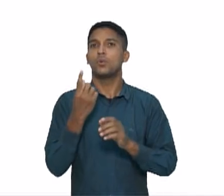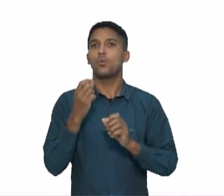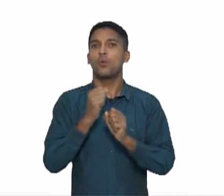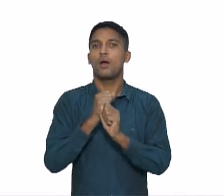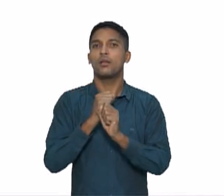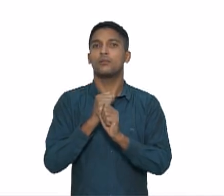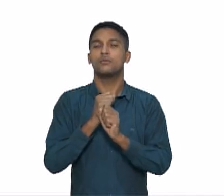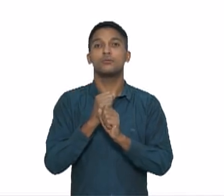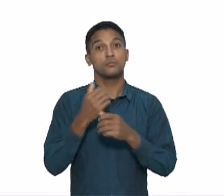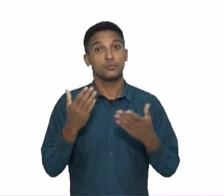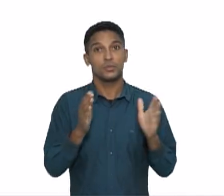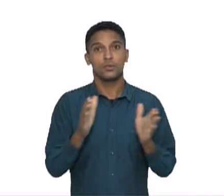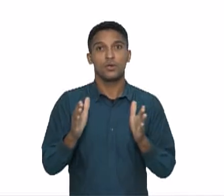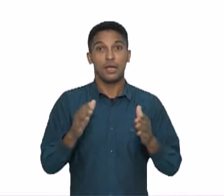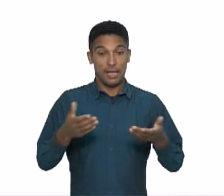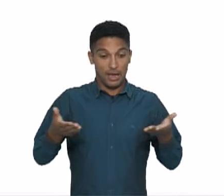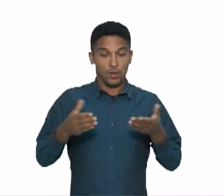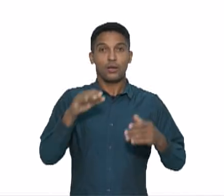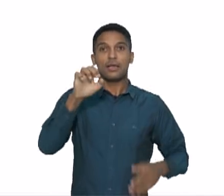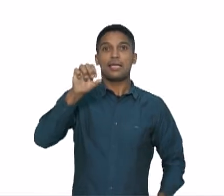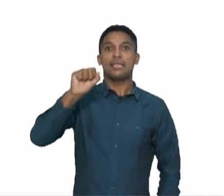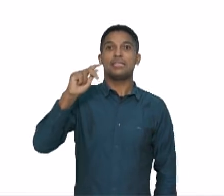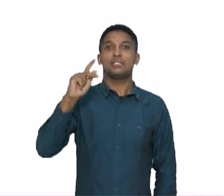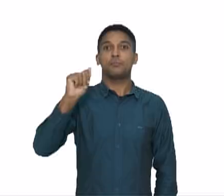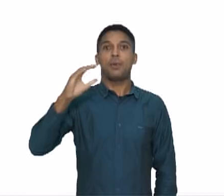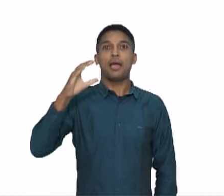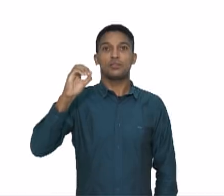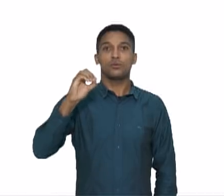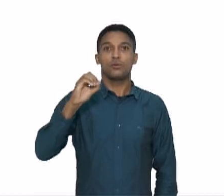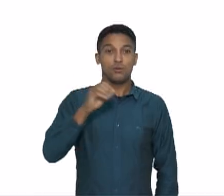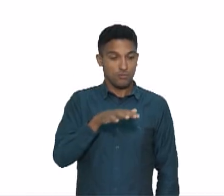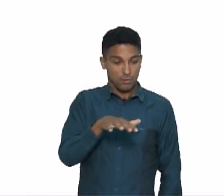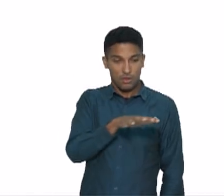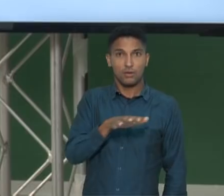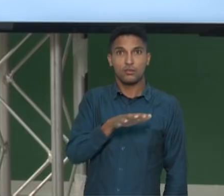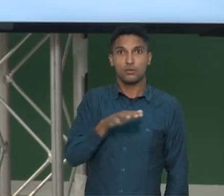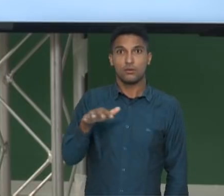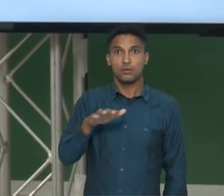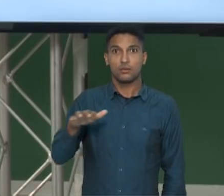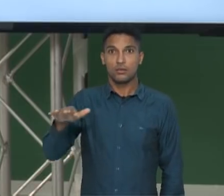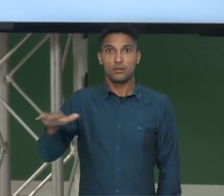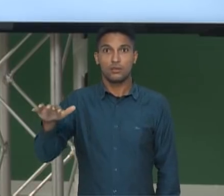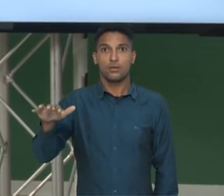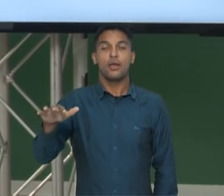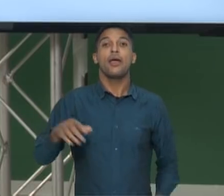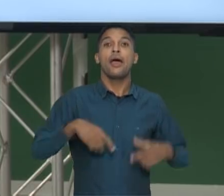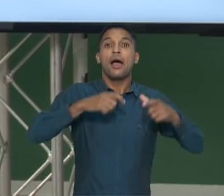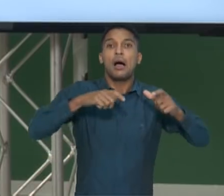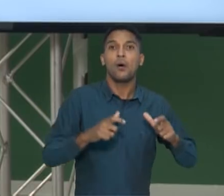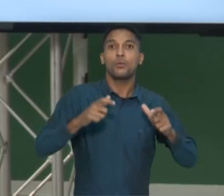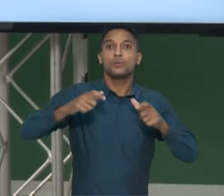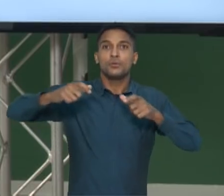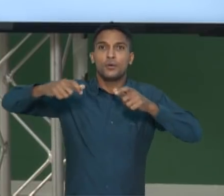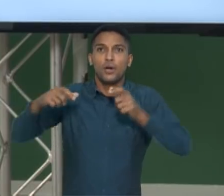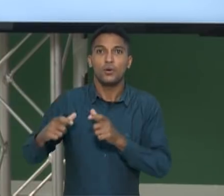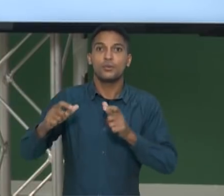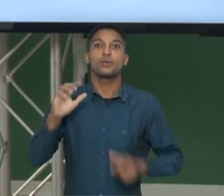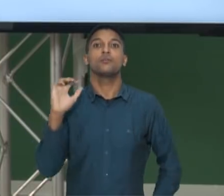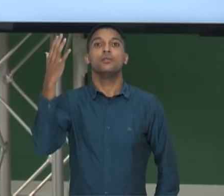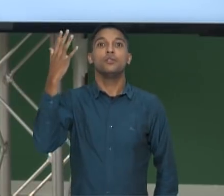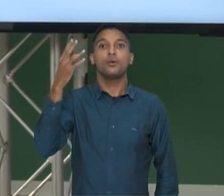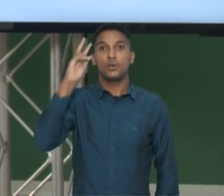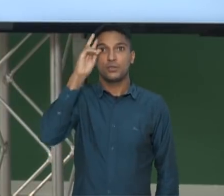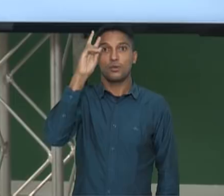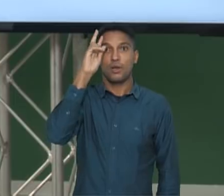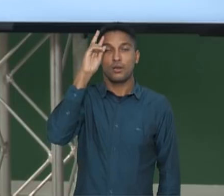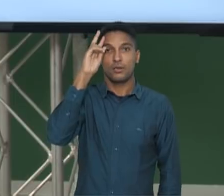os cenários, os ambientes onde os fatos acontecem, né? Então geralmente nós temos textos descritivos para descrever o